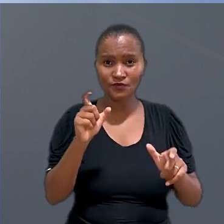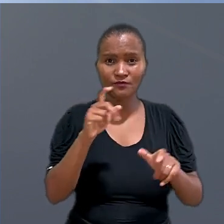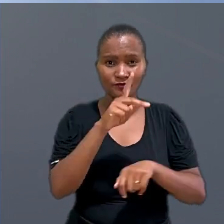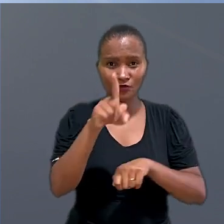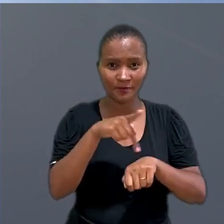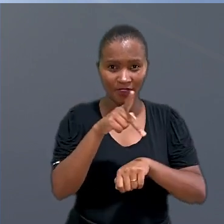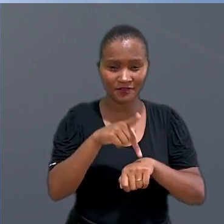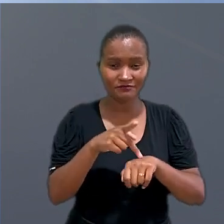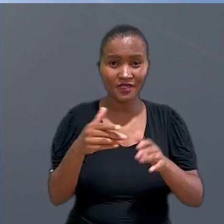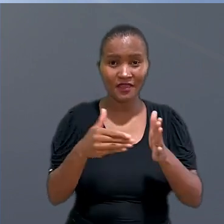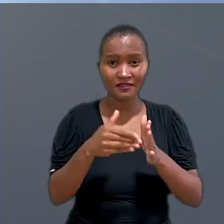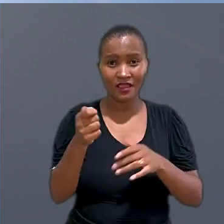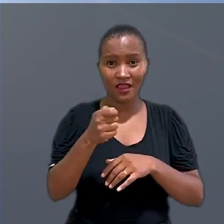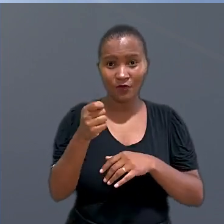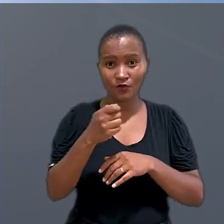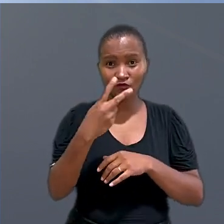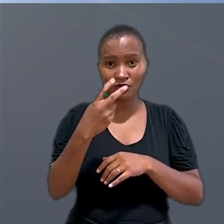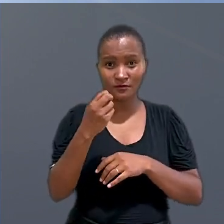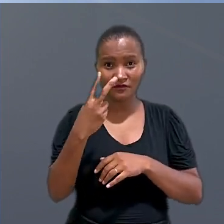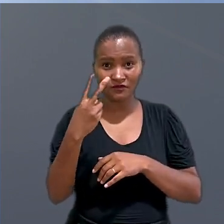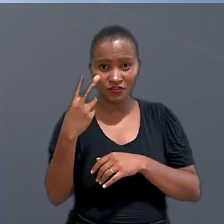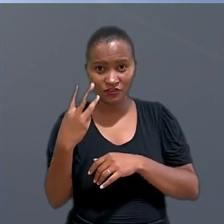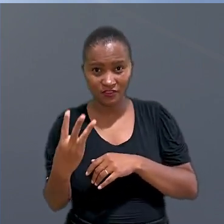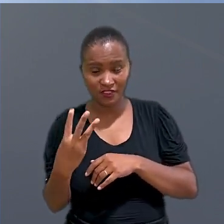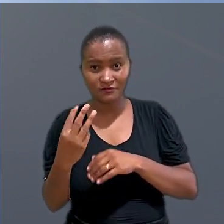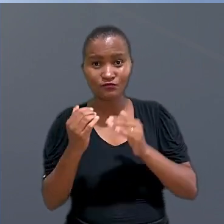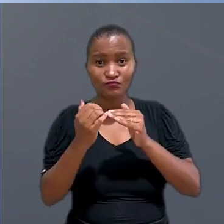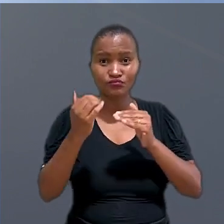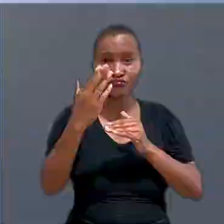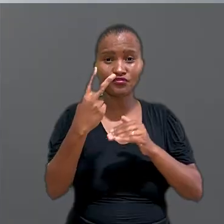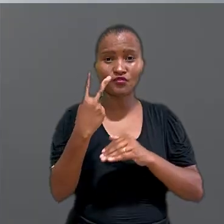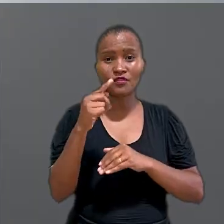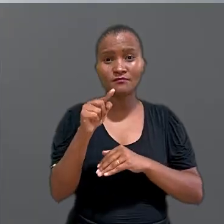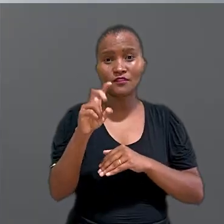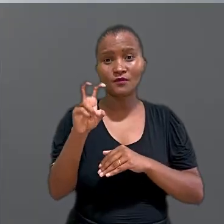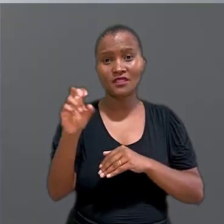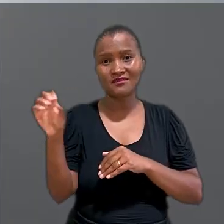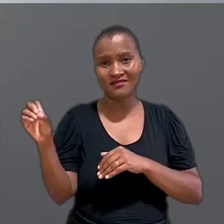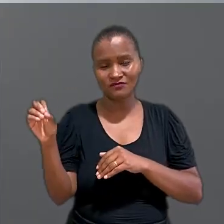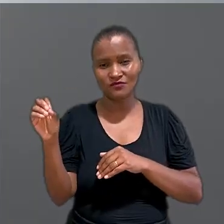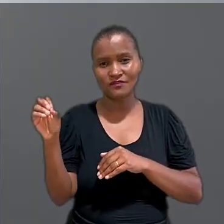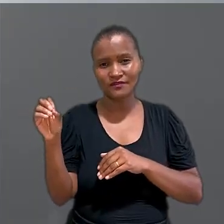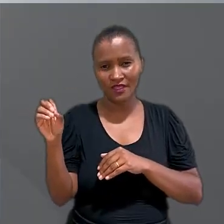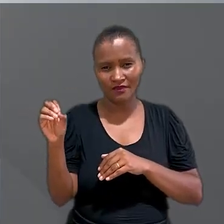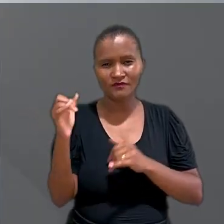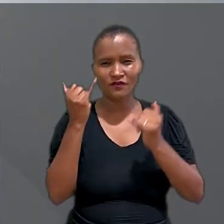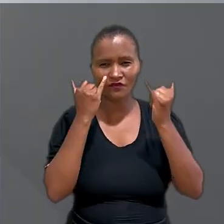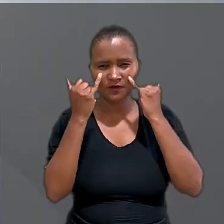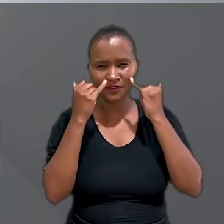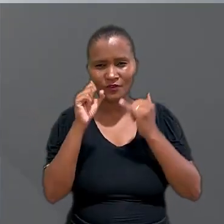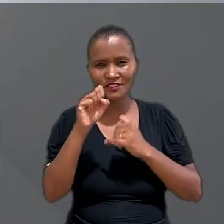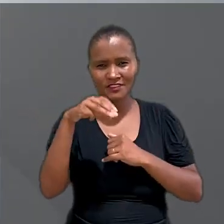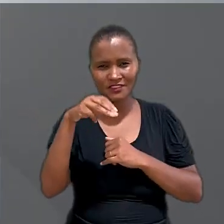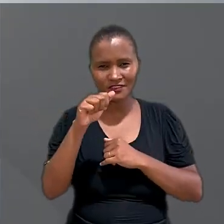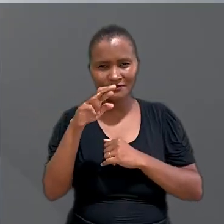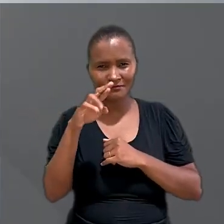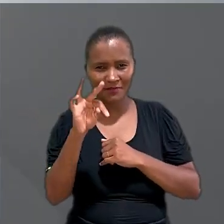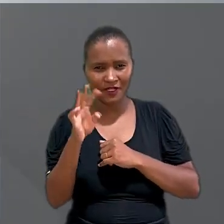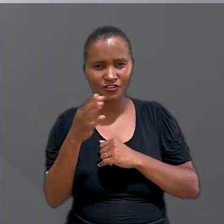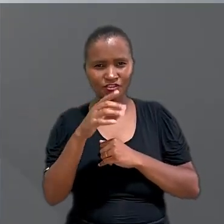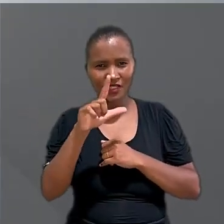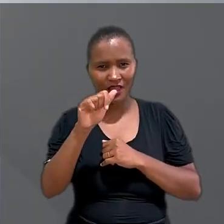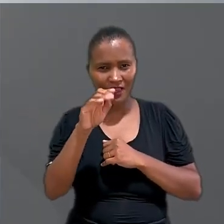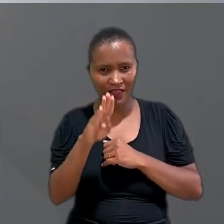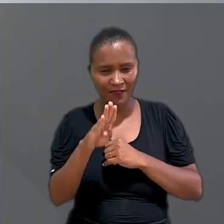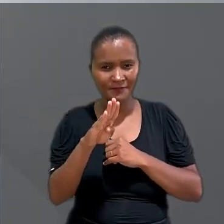de 2023, os números passaram de 2.500. Segundo dados do Smart Lab, iniciativa